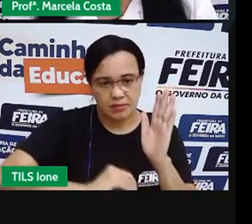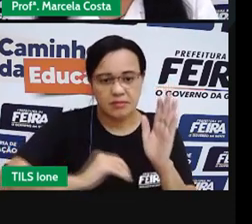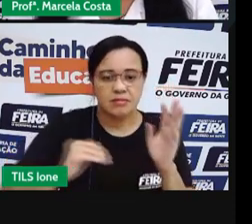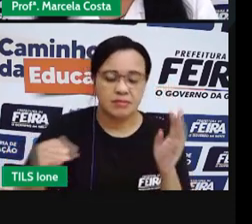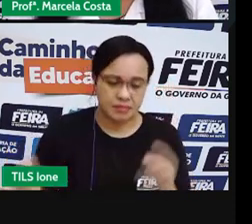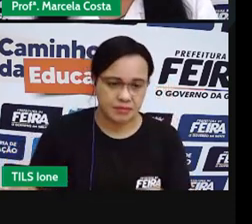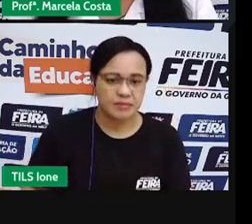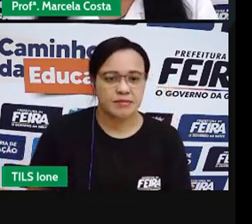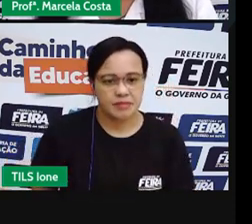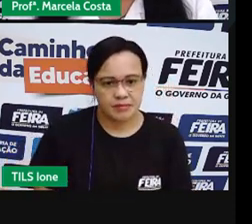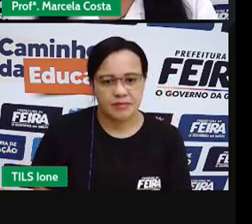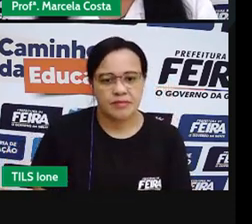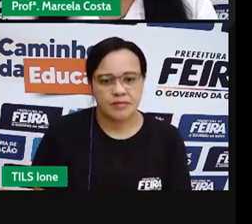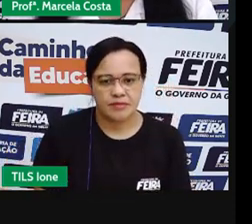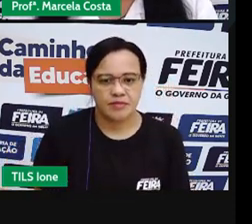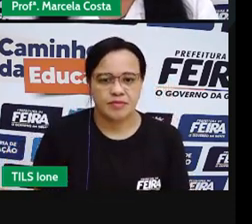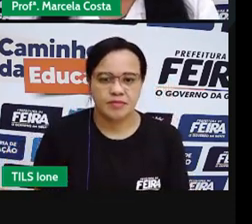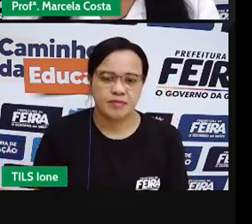1, 2, 3.